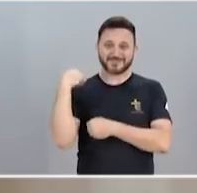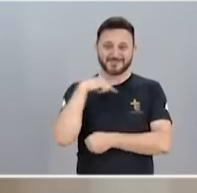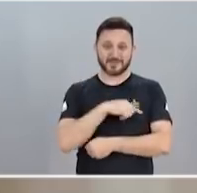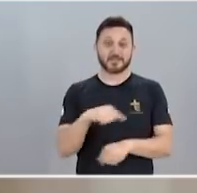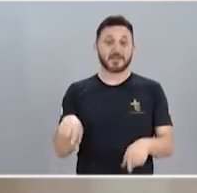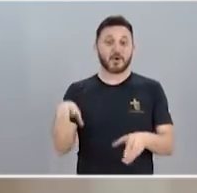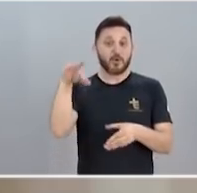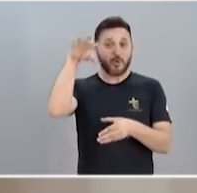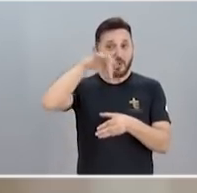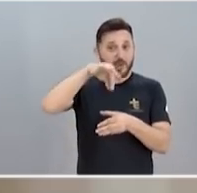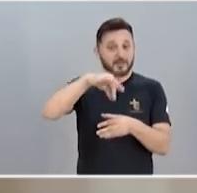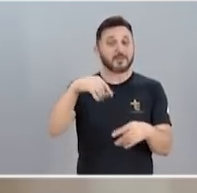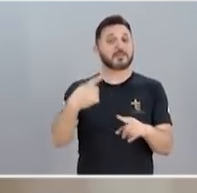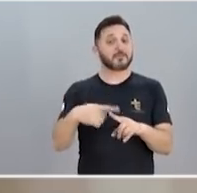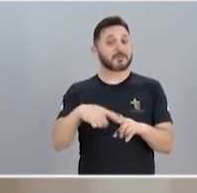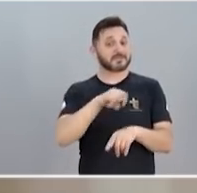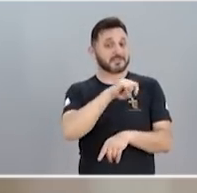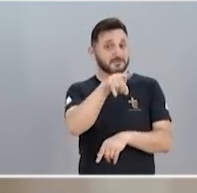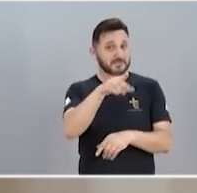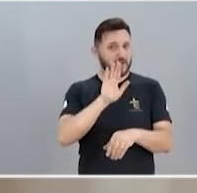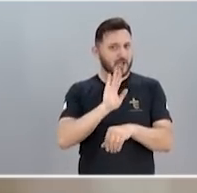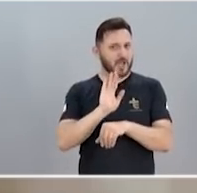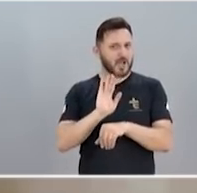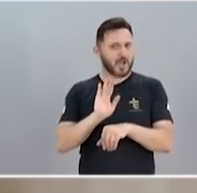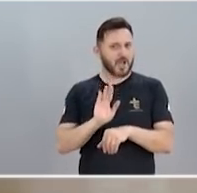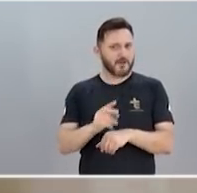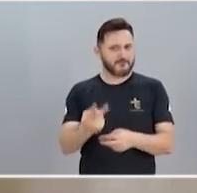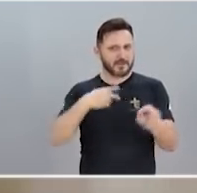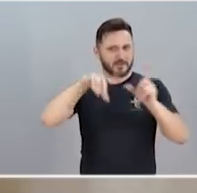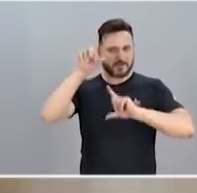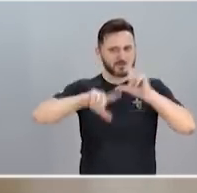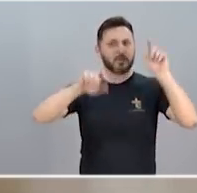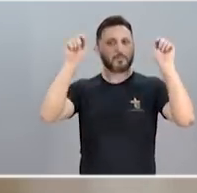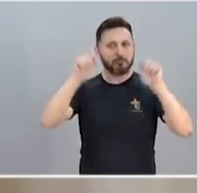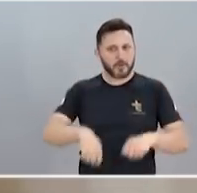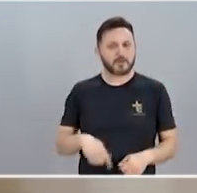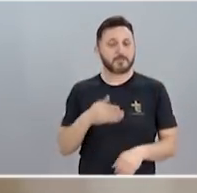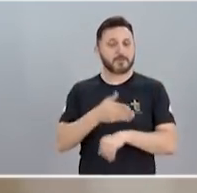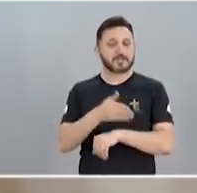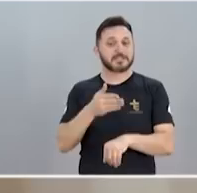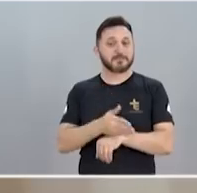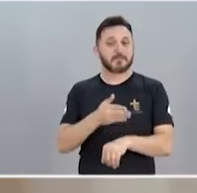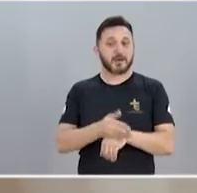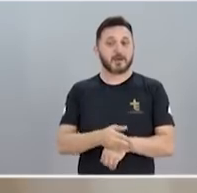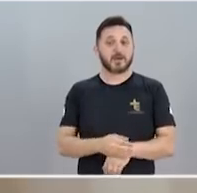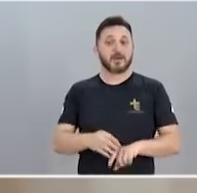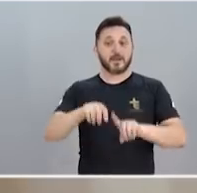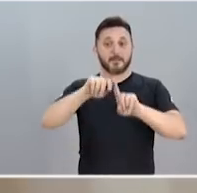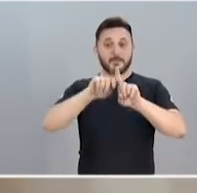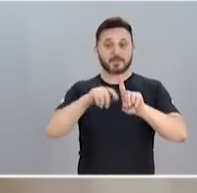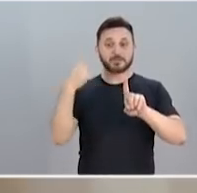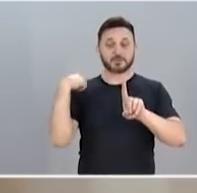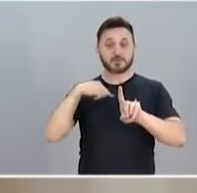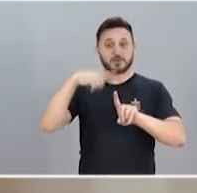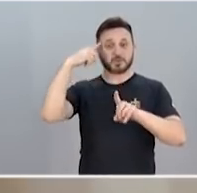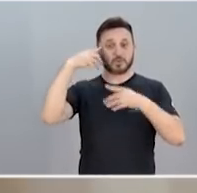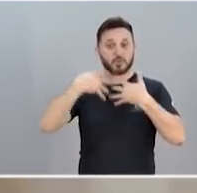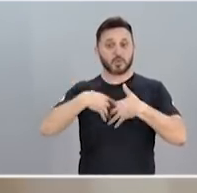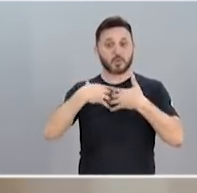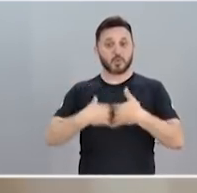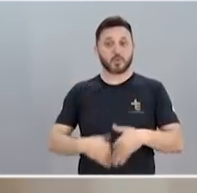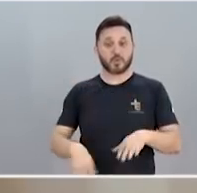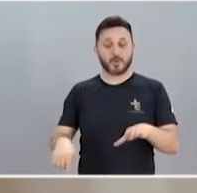E você que nos acompanha, participe da campanha das Santas Chagas. Neste mês, contemplando a chaga da